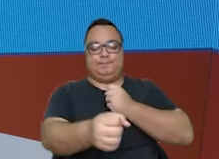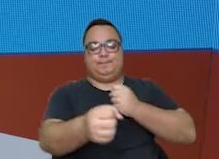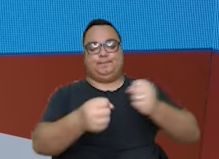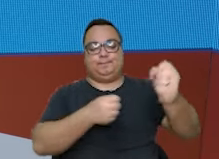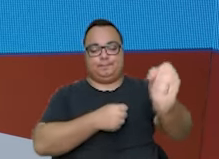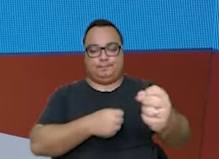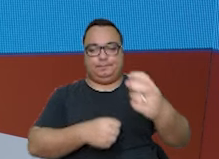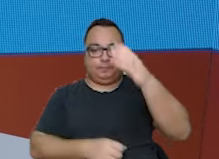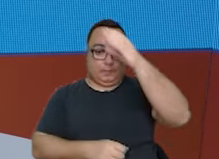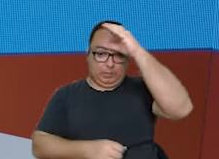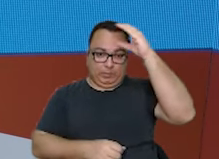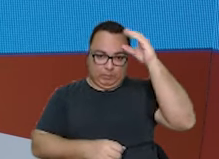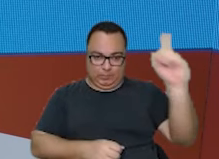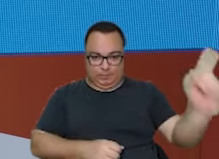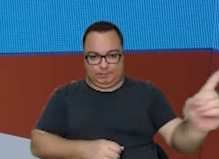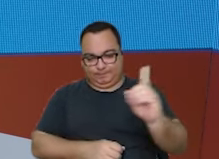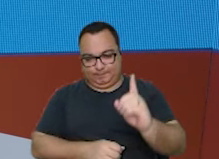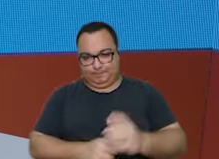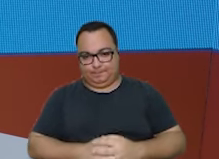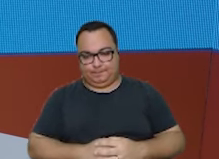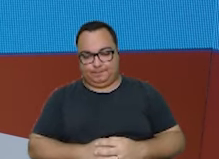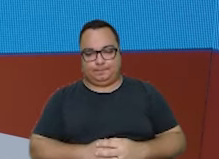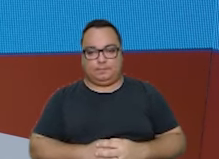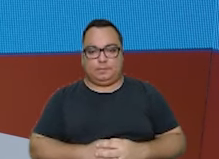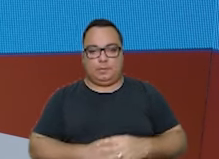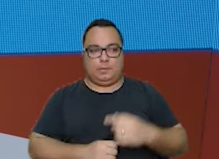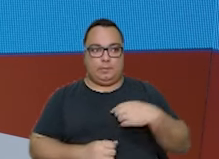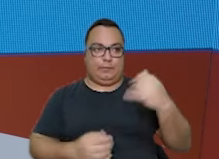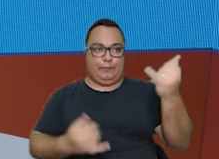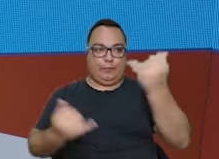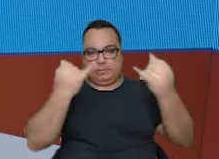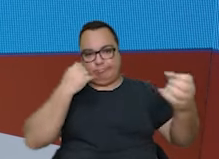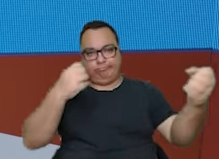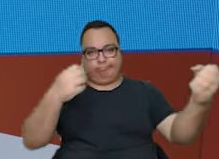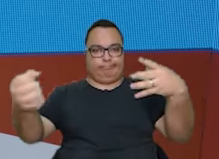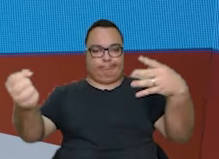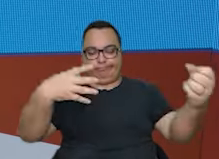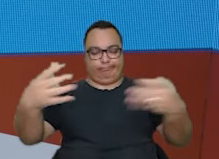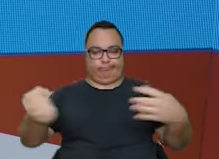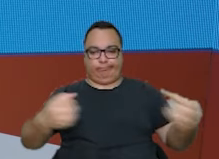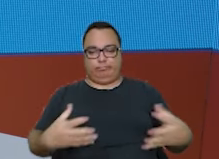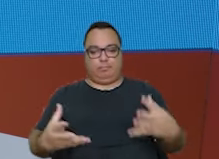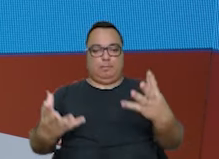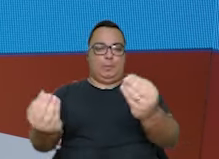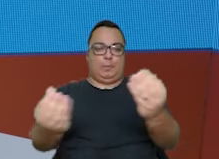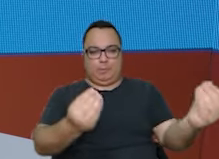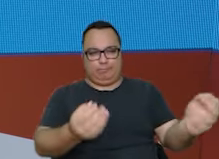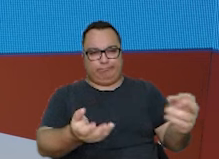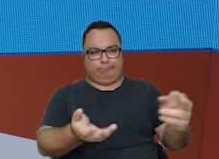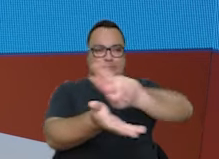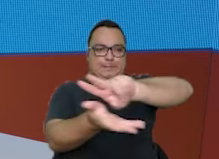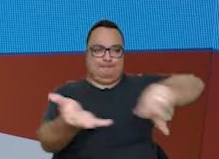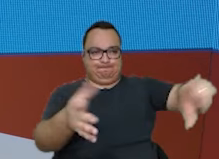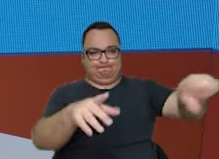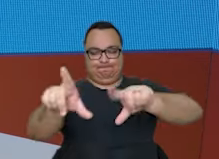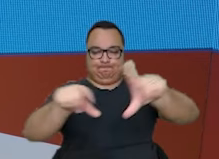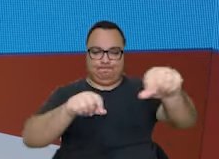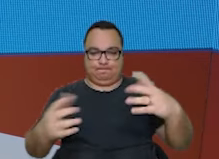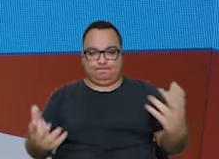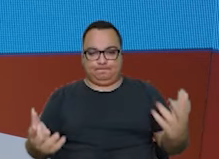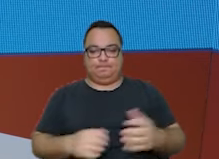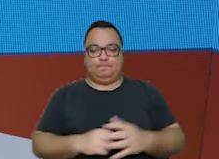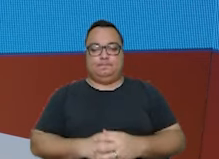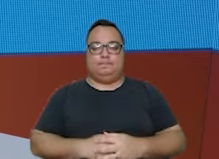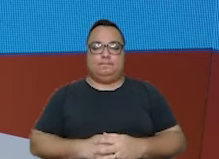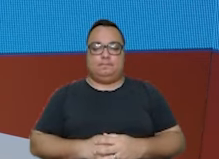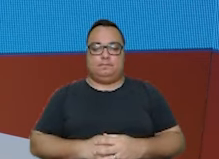né o consumidor tá exausto de informação tem muita opção e e a uma